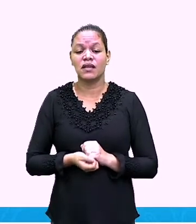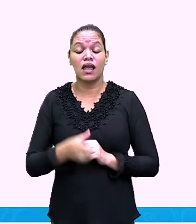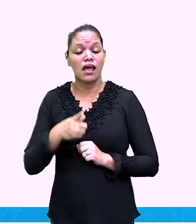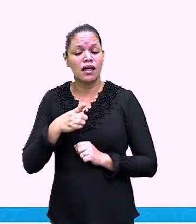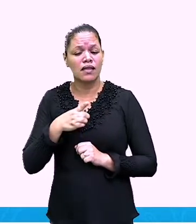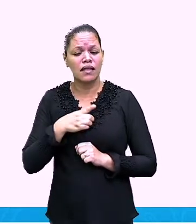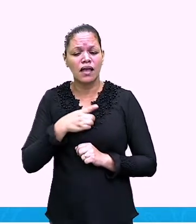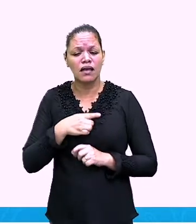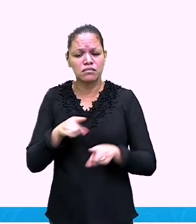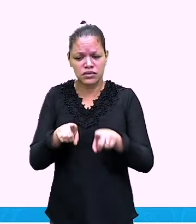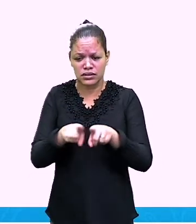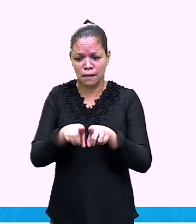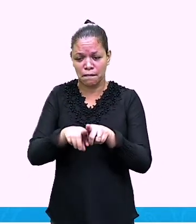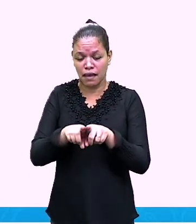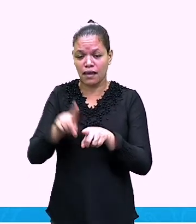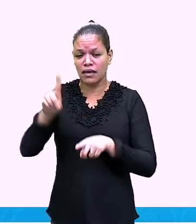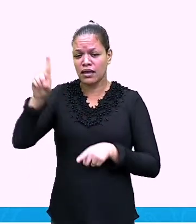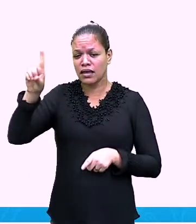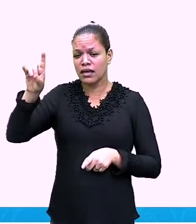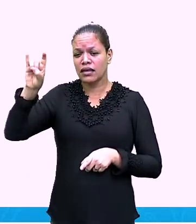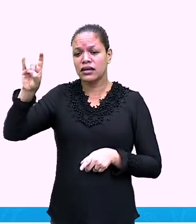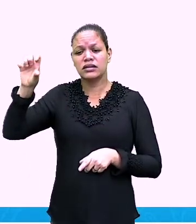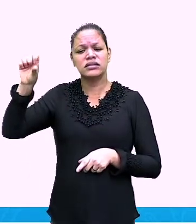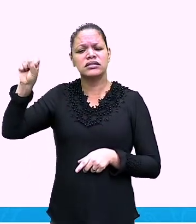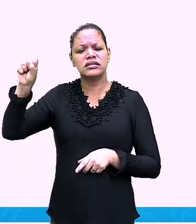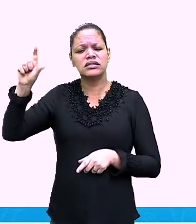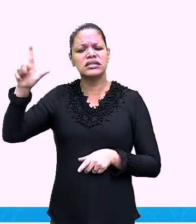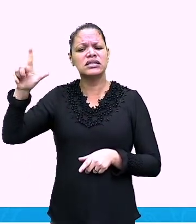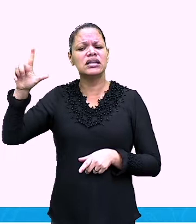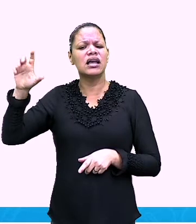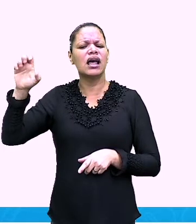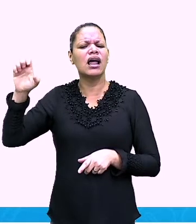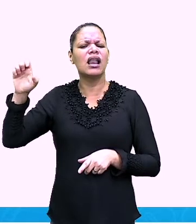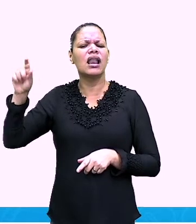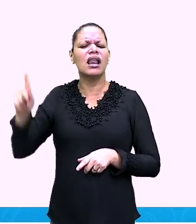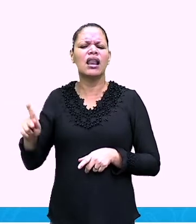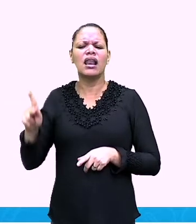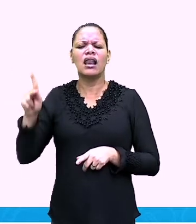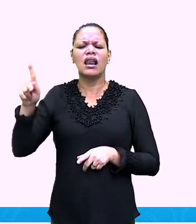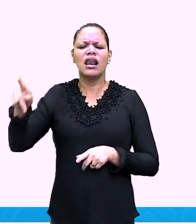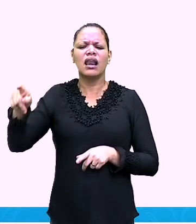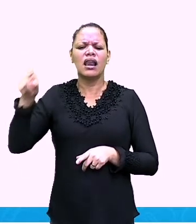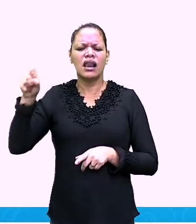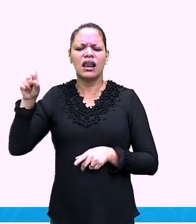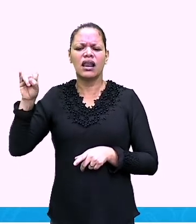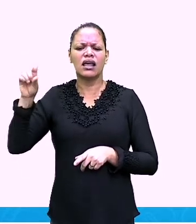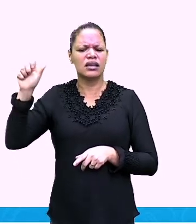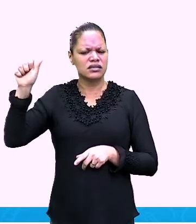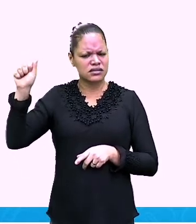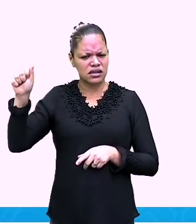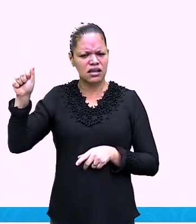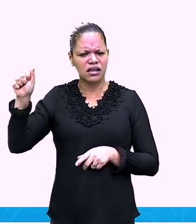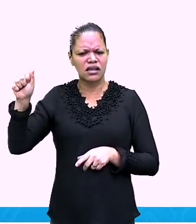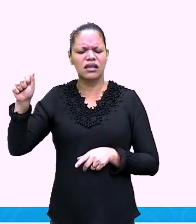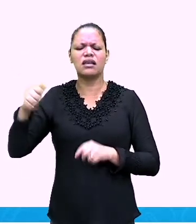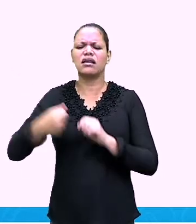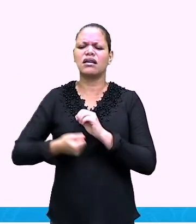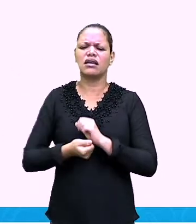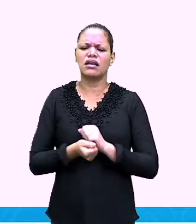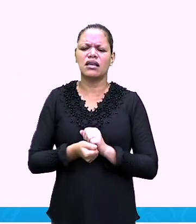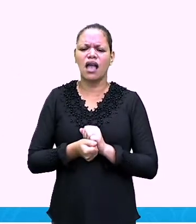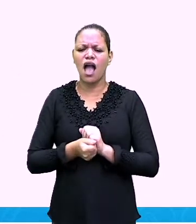tem o significado também de dislexia, que é o distúrbio que a gente descobriu no texto que o João tem. Traz confusão na